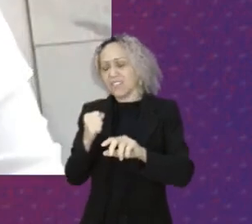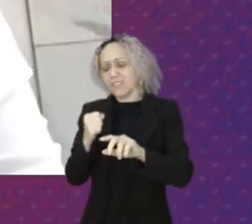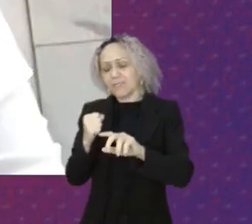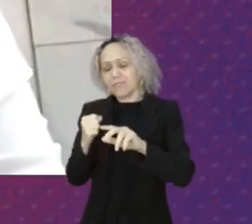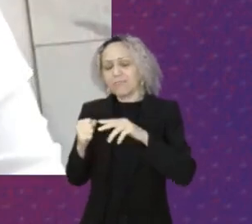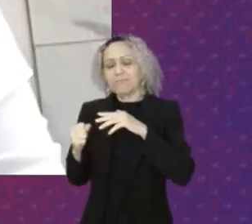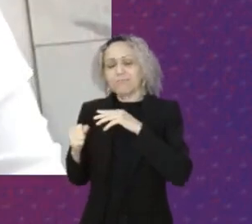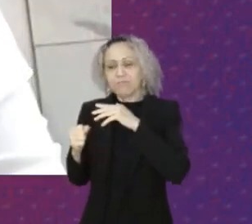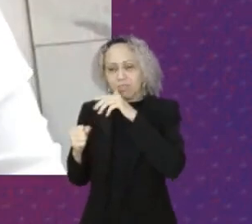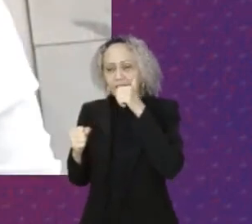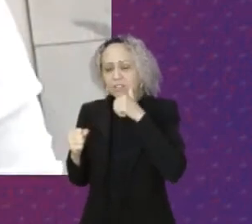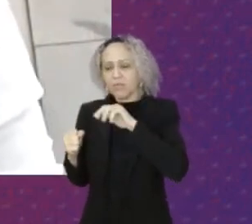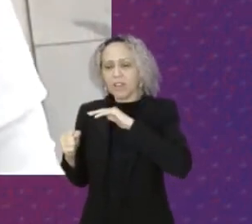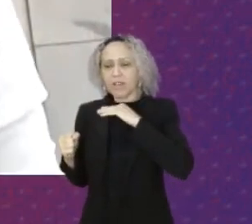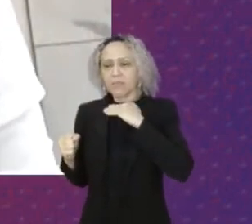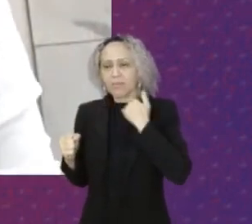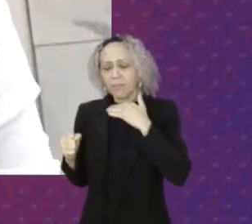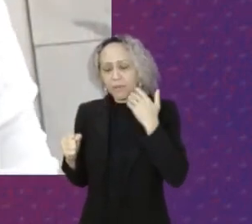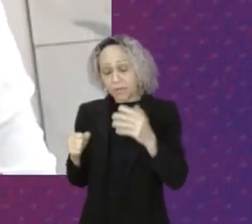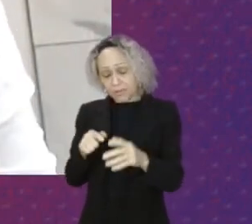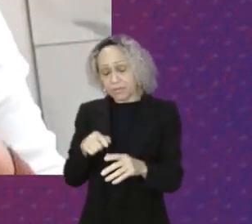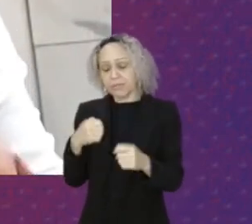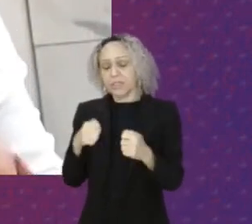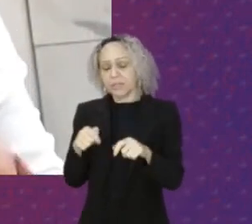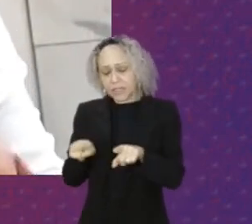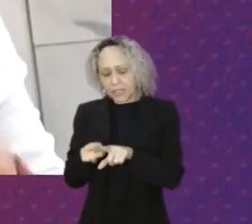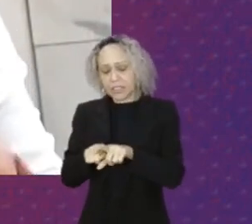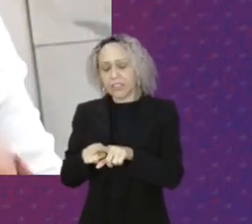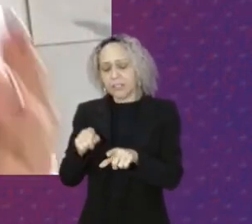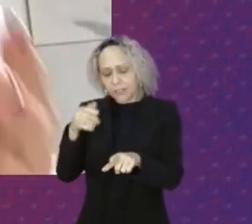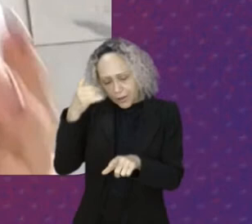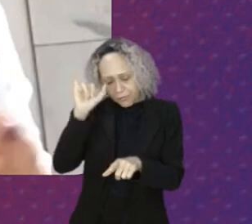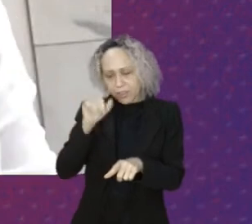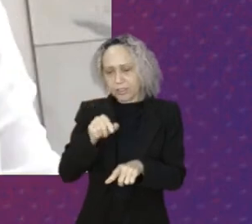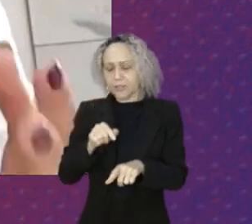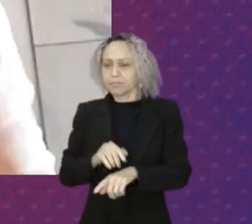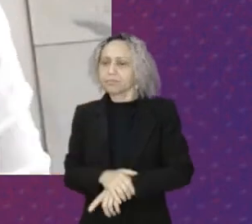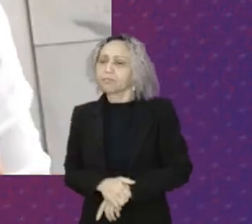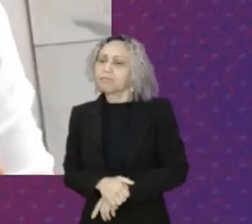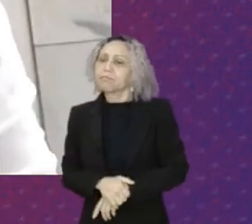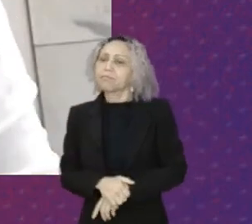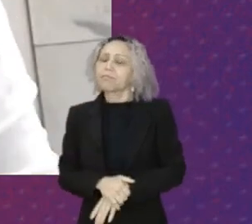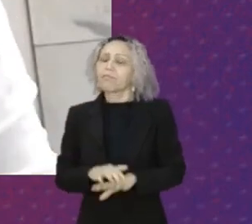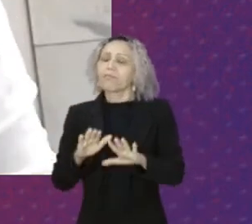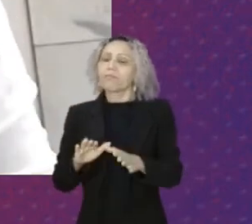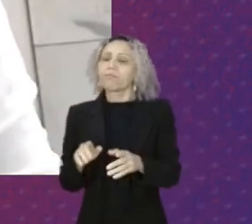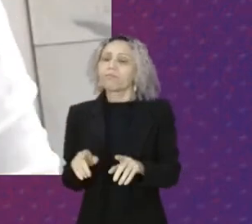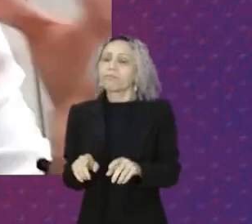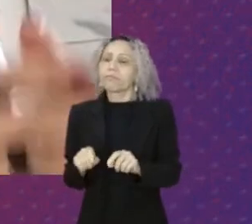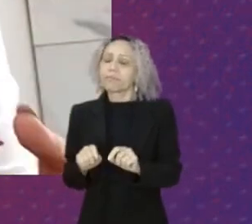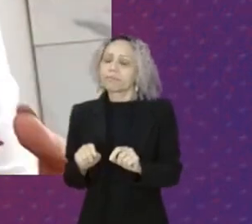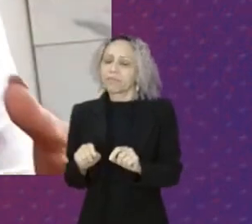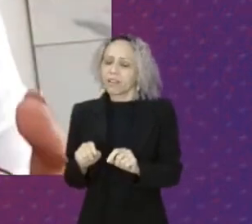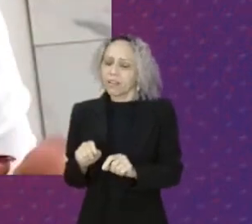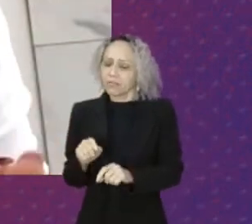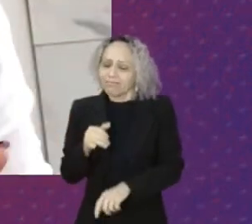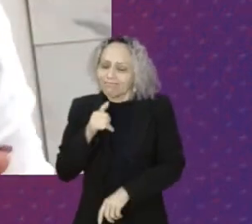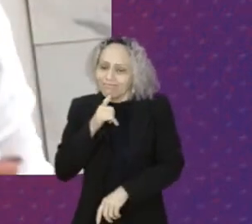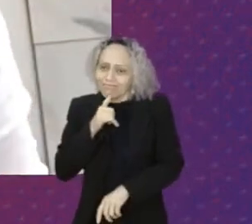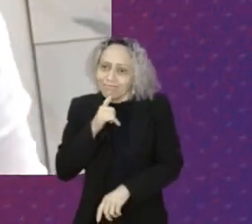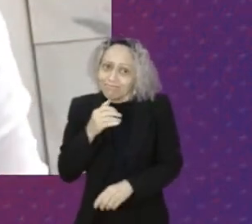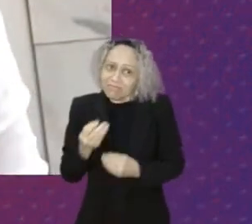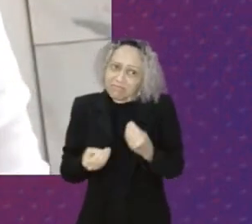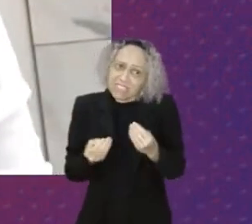tem o âmbito da prevenção terciária, que é mais ou menos dizer assim, olha, infelizmente a